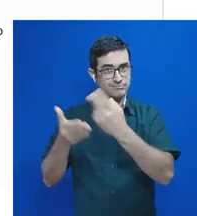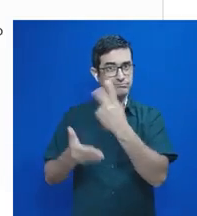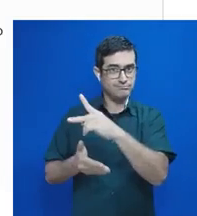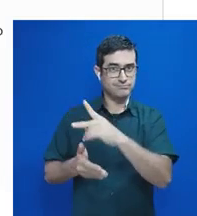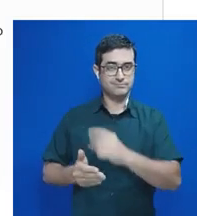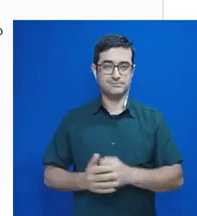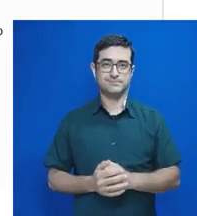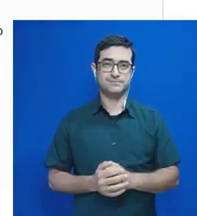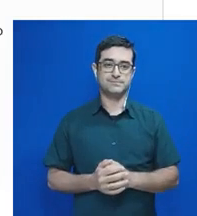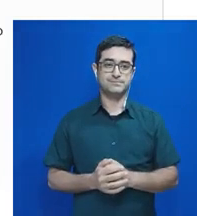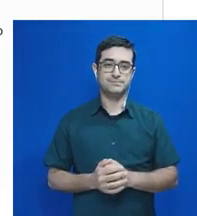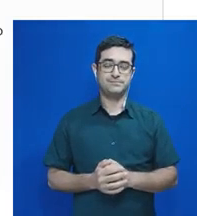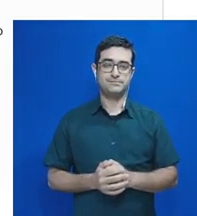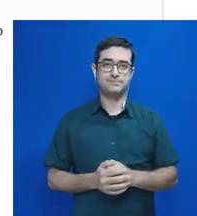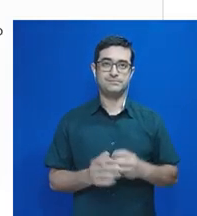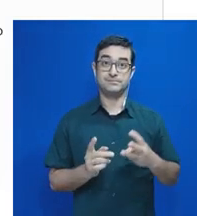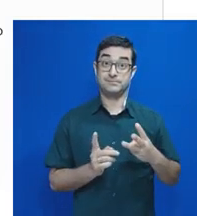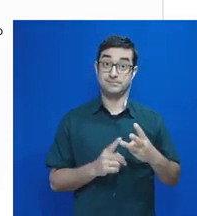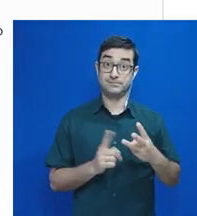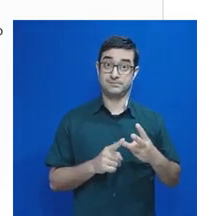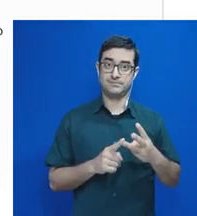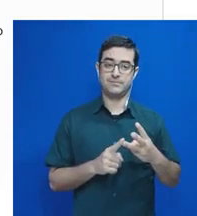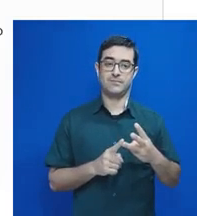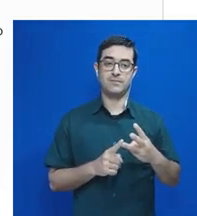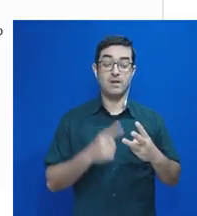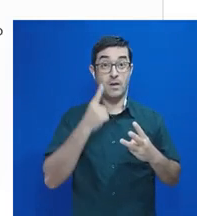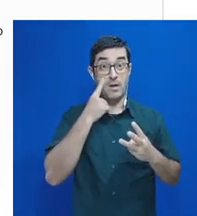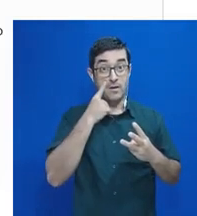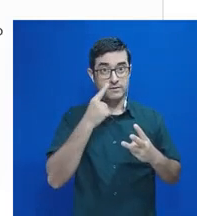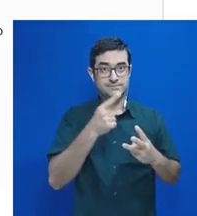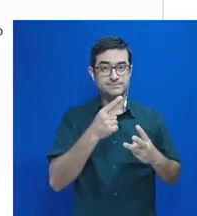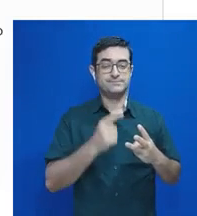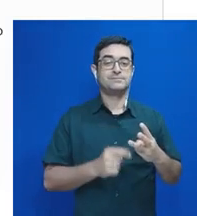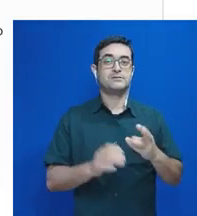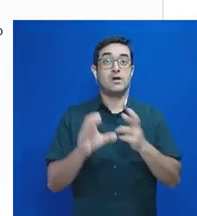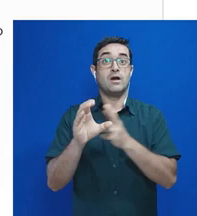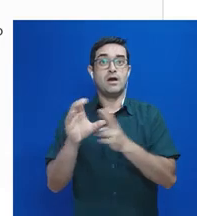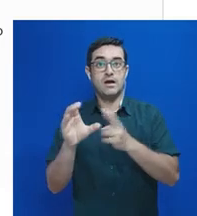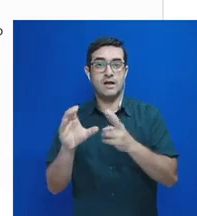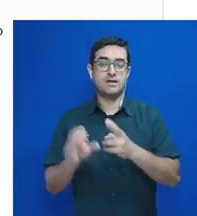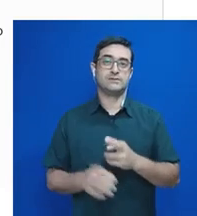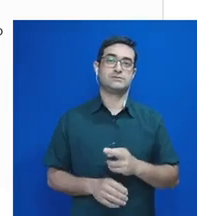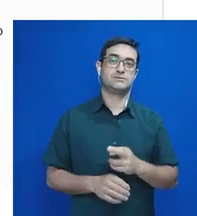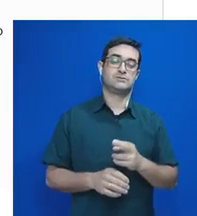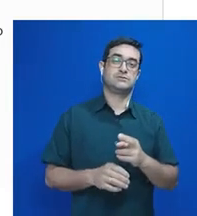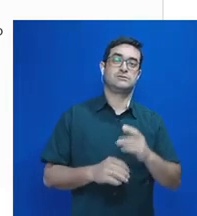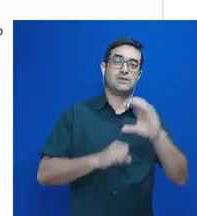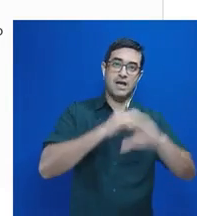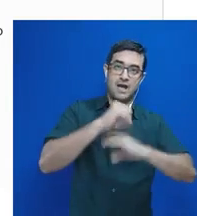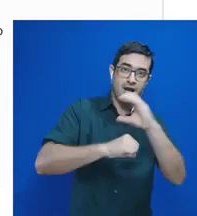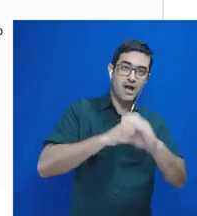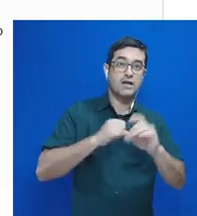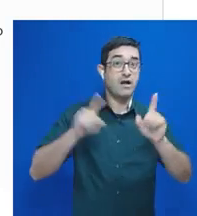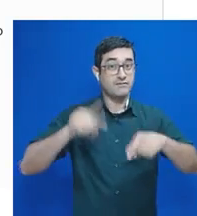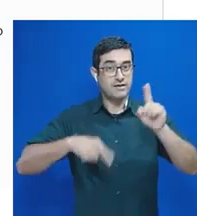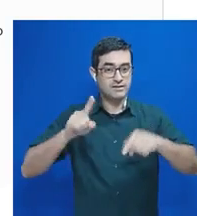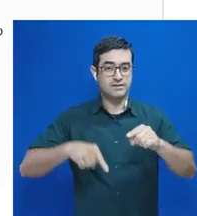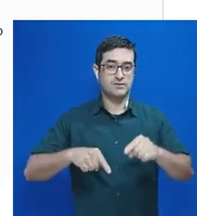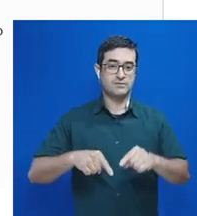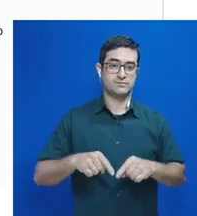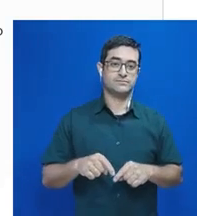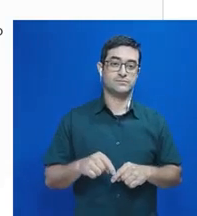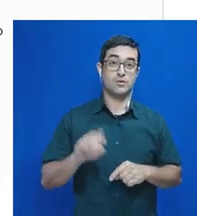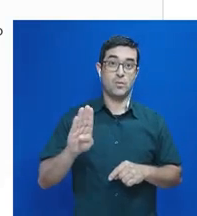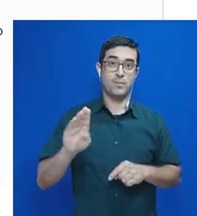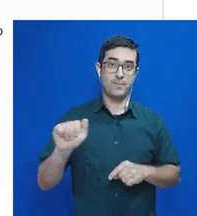vimos, né, quando eu estou variando tanto o raio quanto a carga. Aqui o lantânio, né, é vizinho ao bário, mas